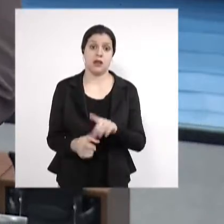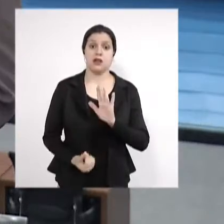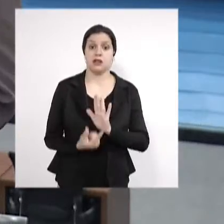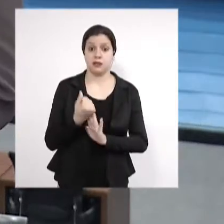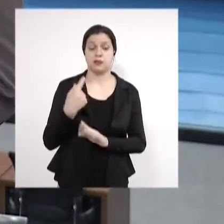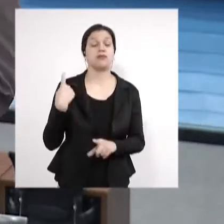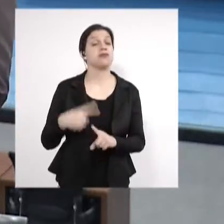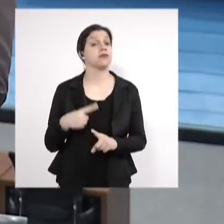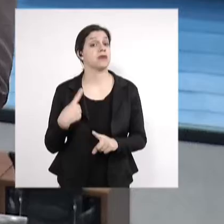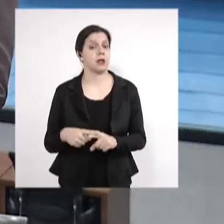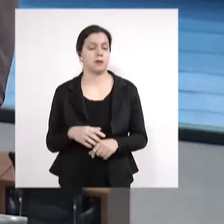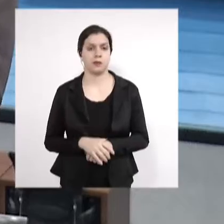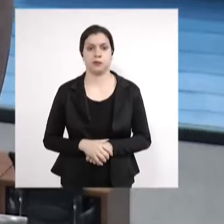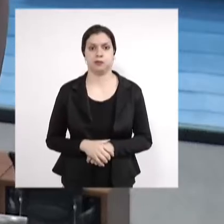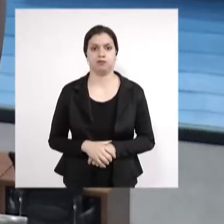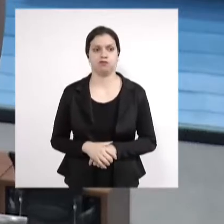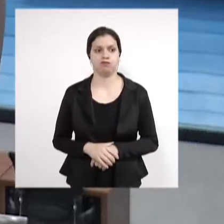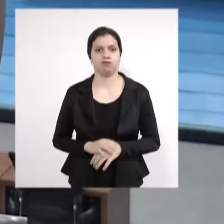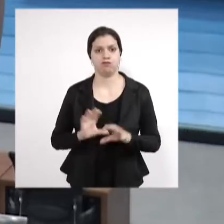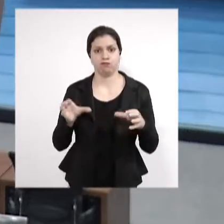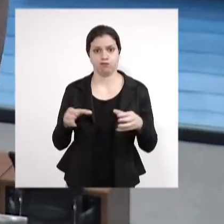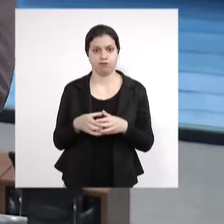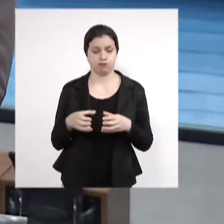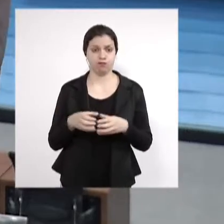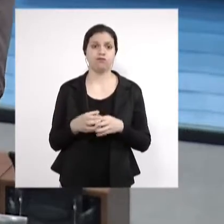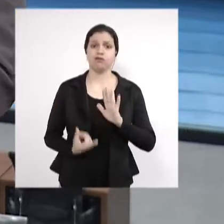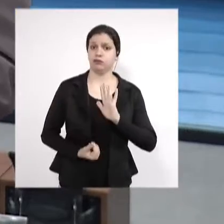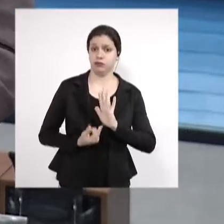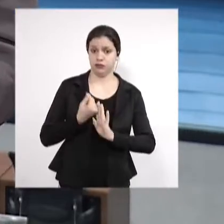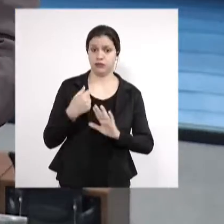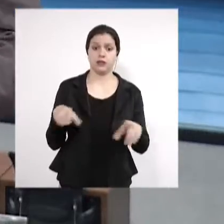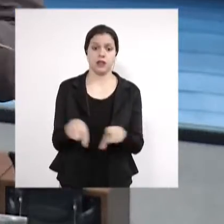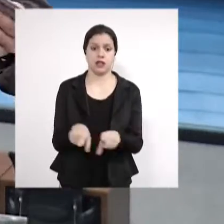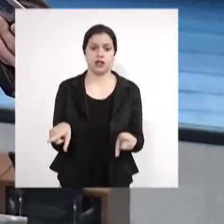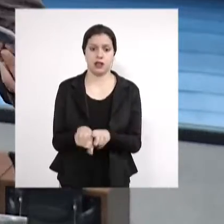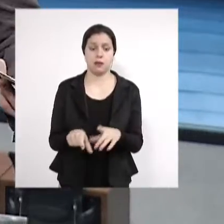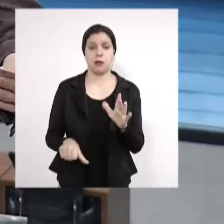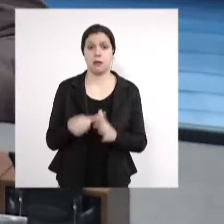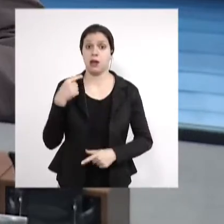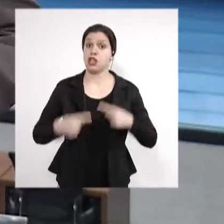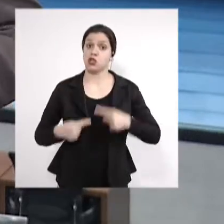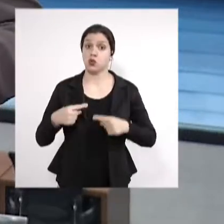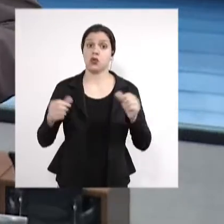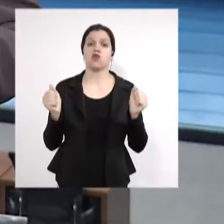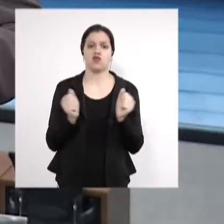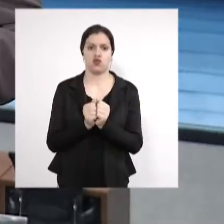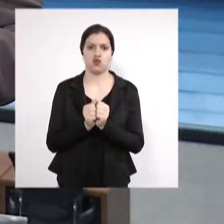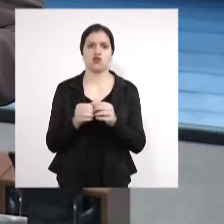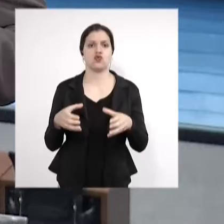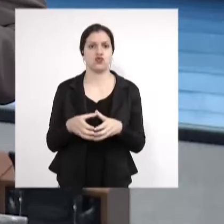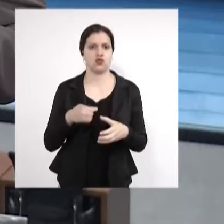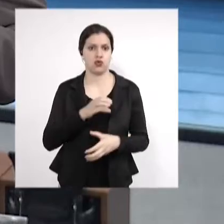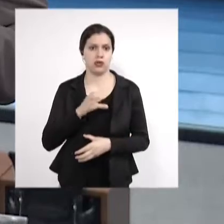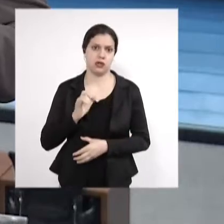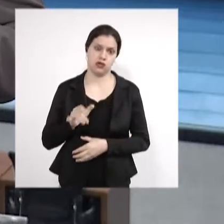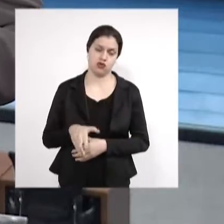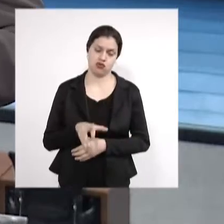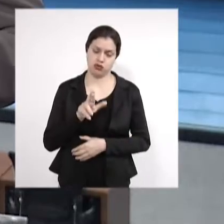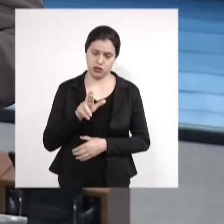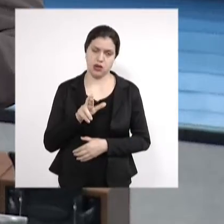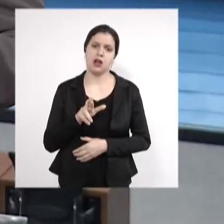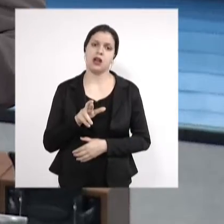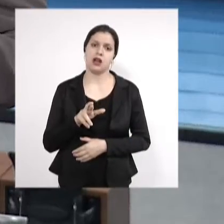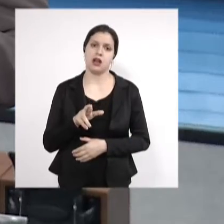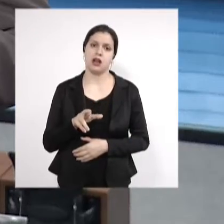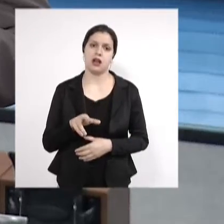de orçamento, a Comissão de Finanças e Orçamento também entra na primeira discussão junto com a CCJR. Então, foram